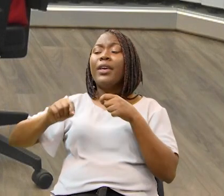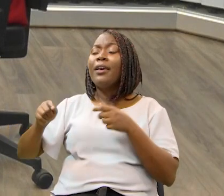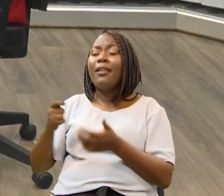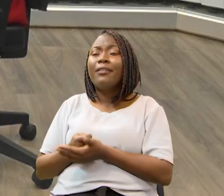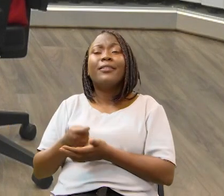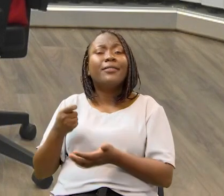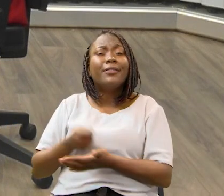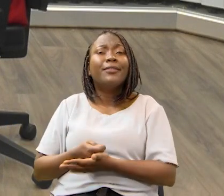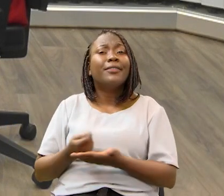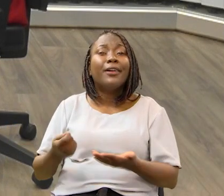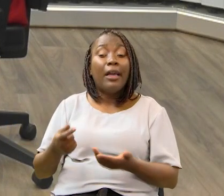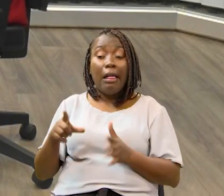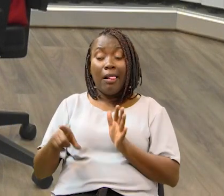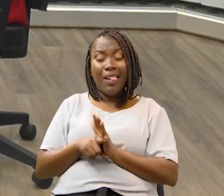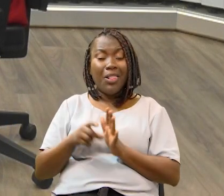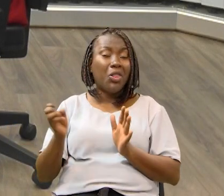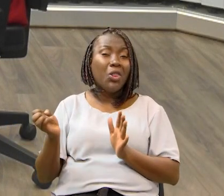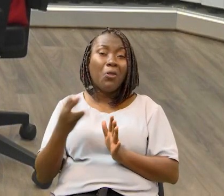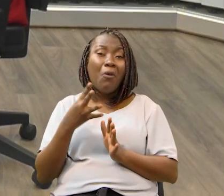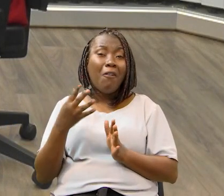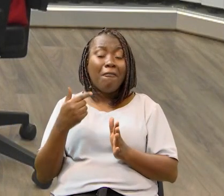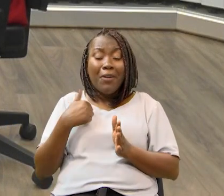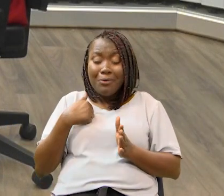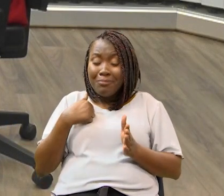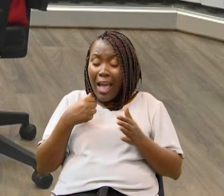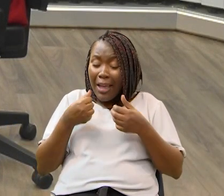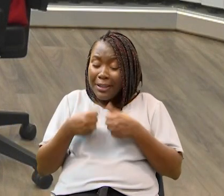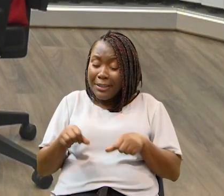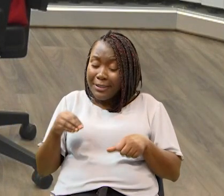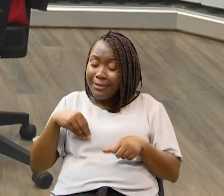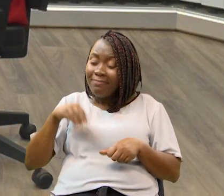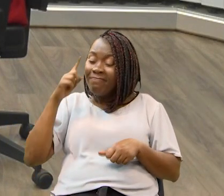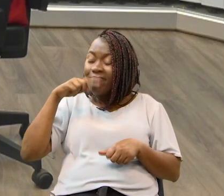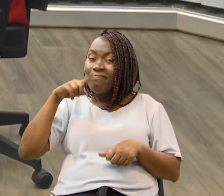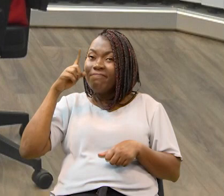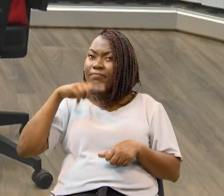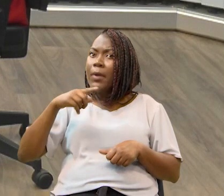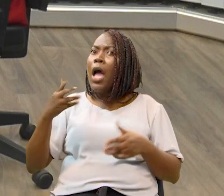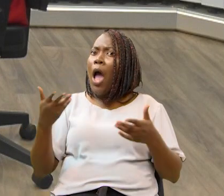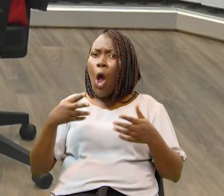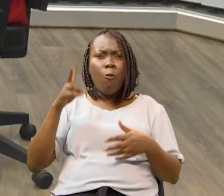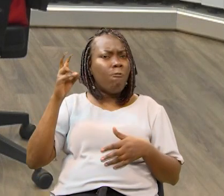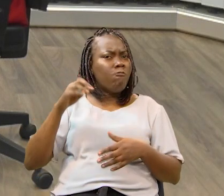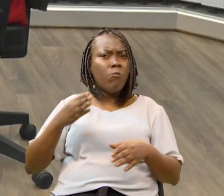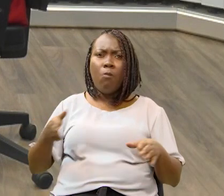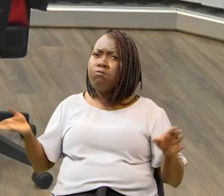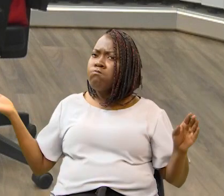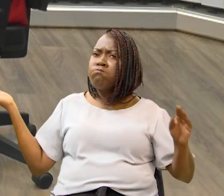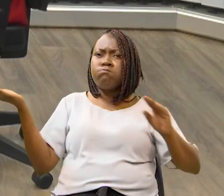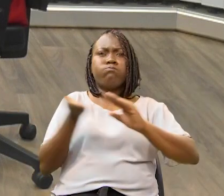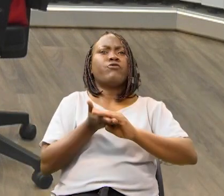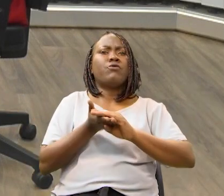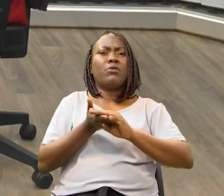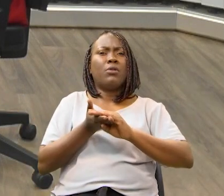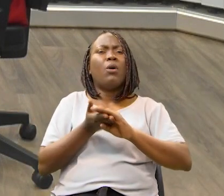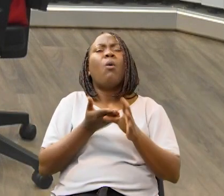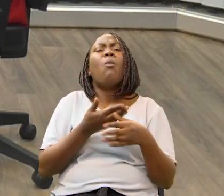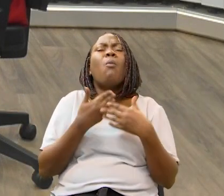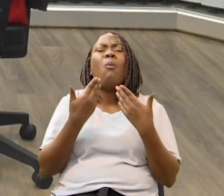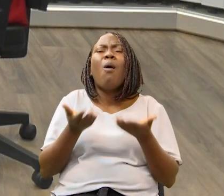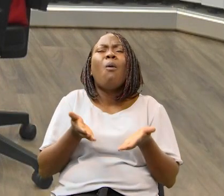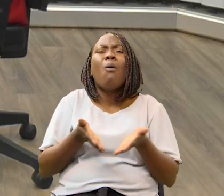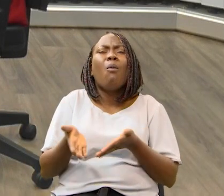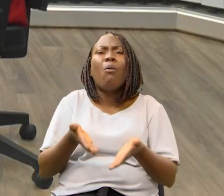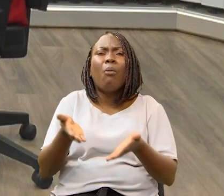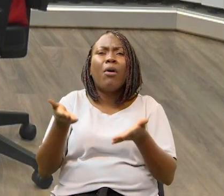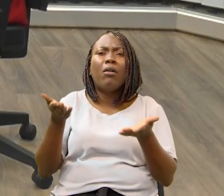elas devem fazer? Bom, a lei é nova, nossa, eu estou aqui, estou ganhando muito pouco e agora eu vou entrar com processo e tal.